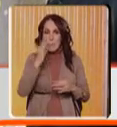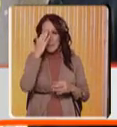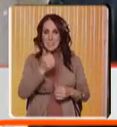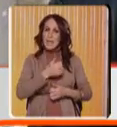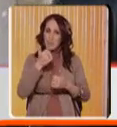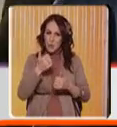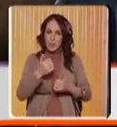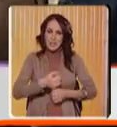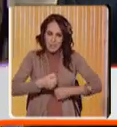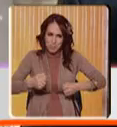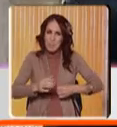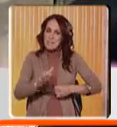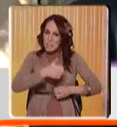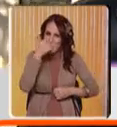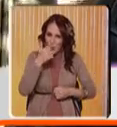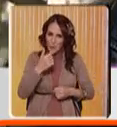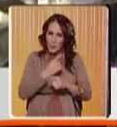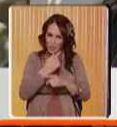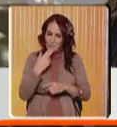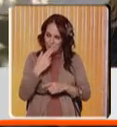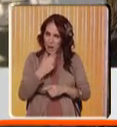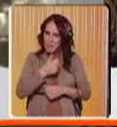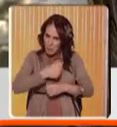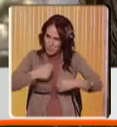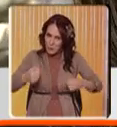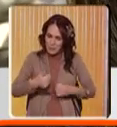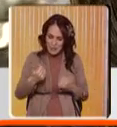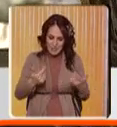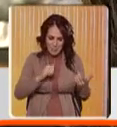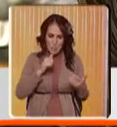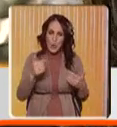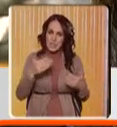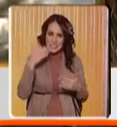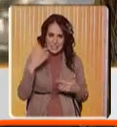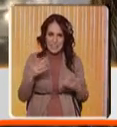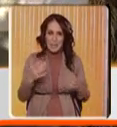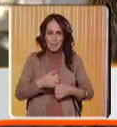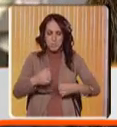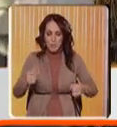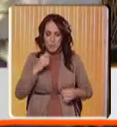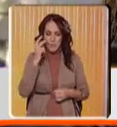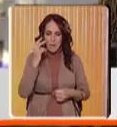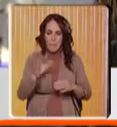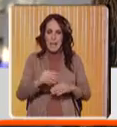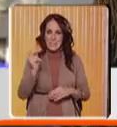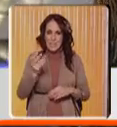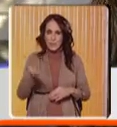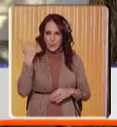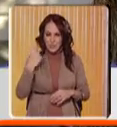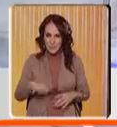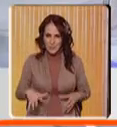saudável estar um bocadinho mais forte do que continuar a fumar. Porque assim morre mais cedo e assim mesmo mais gordinha pode viver mais uns aninhos.